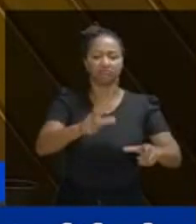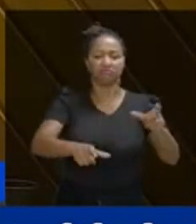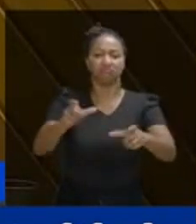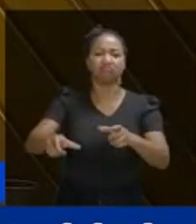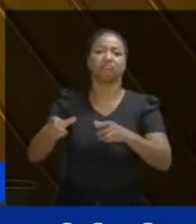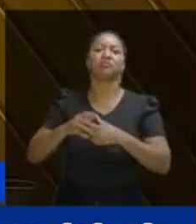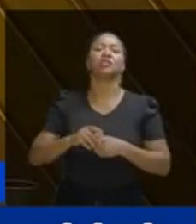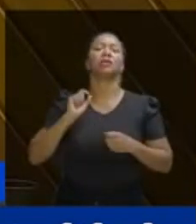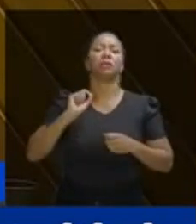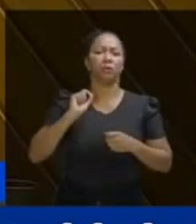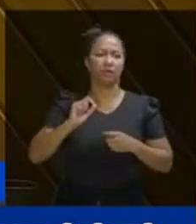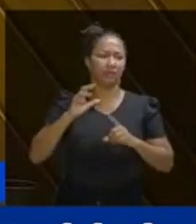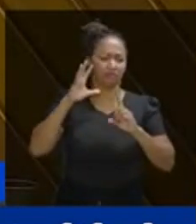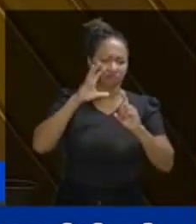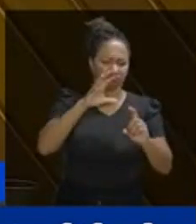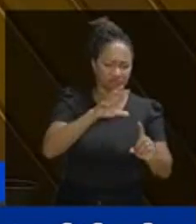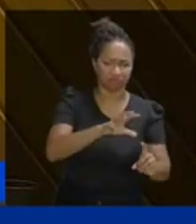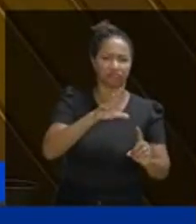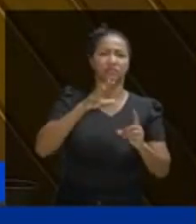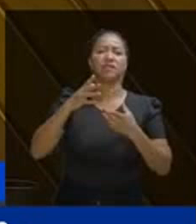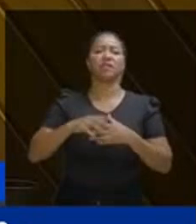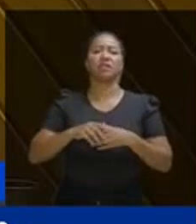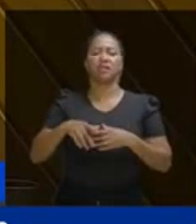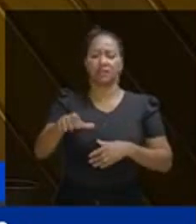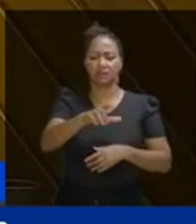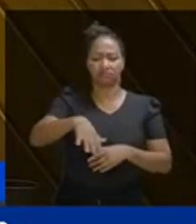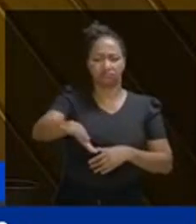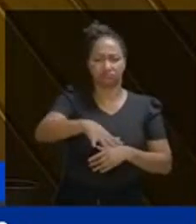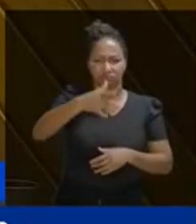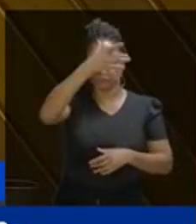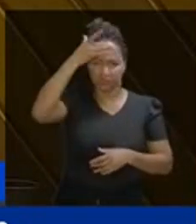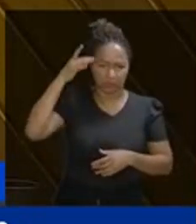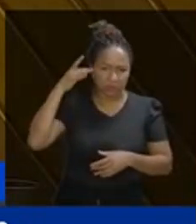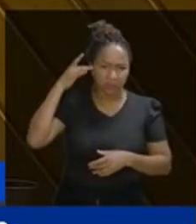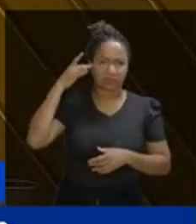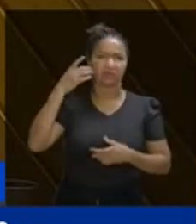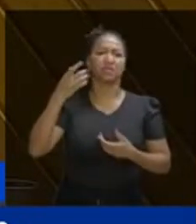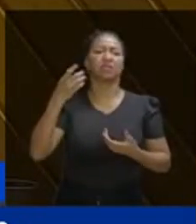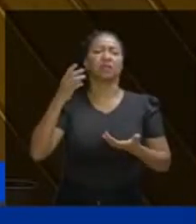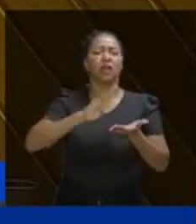assédio eleitoral alcança os moradores do local, não se restringindo aos